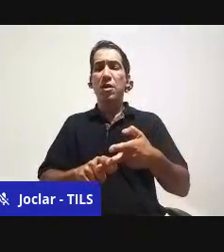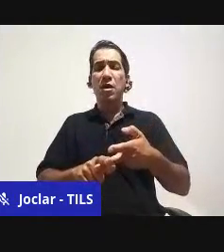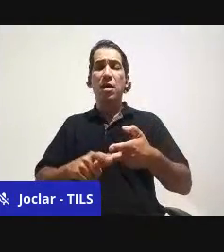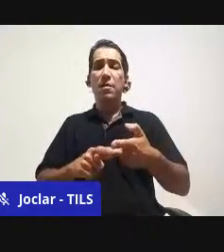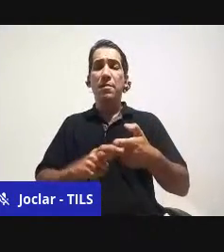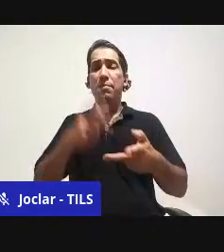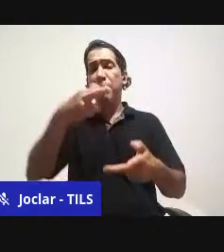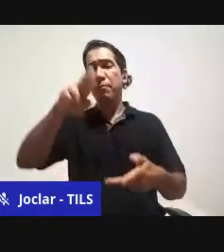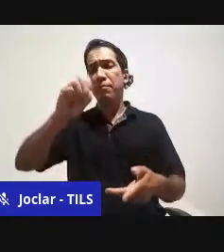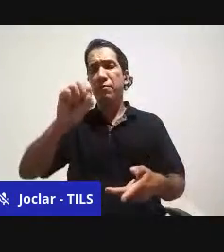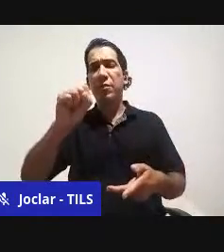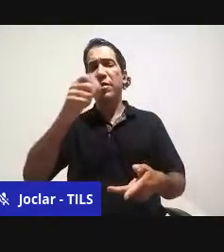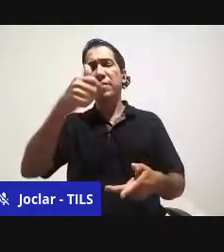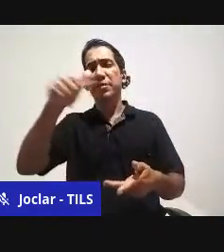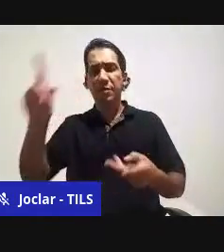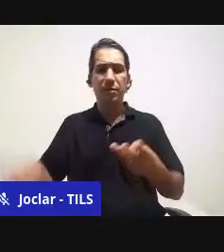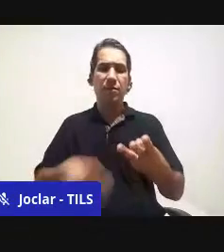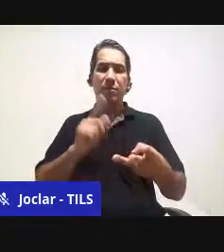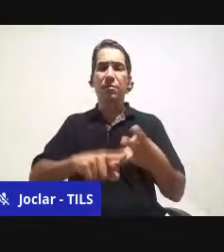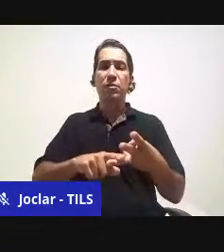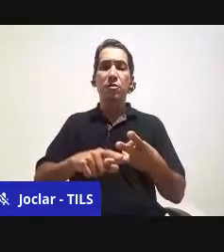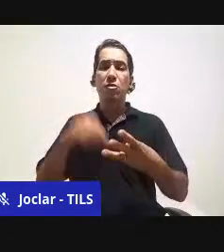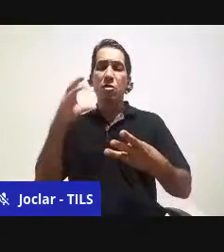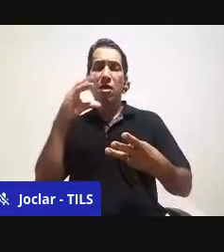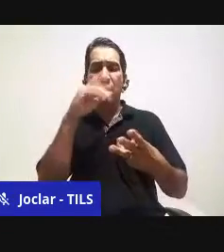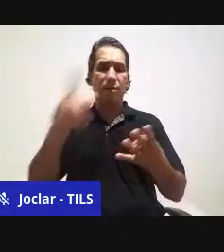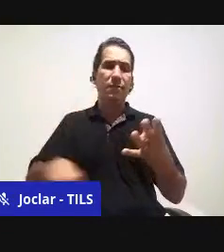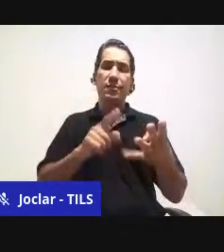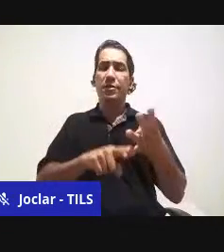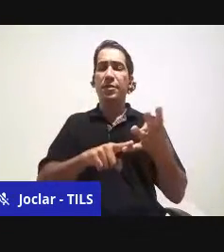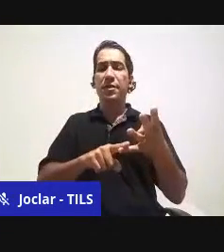sensores de temperatura, sensores